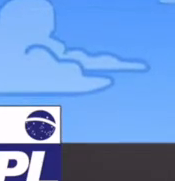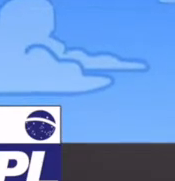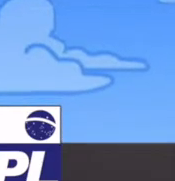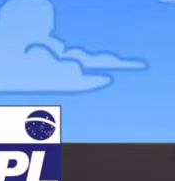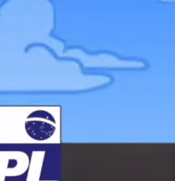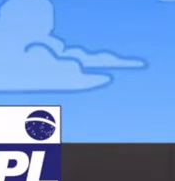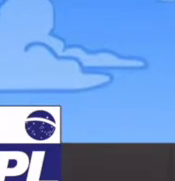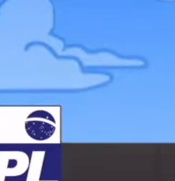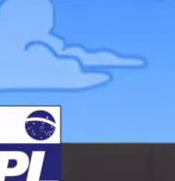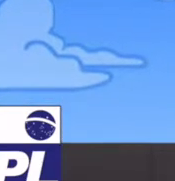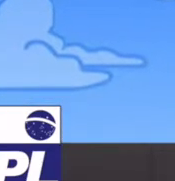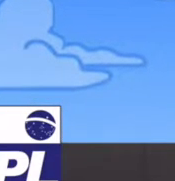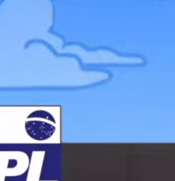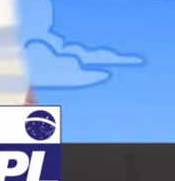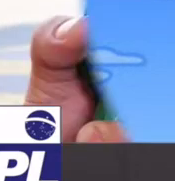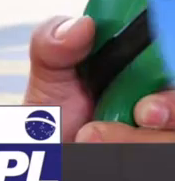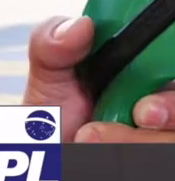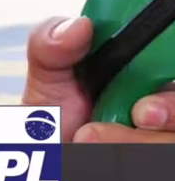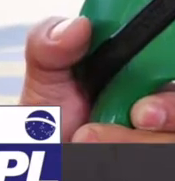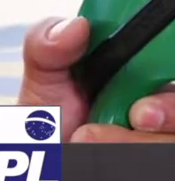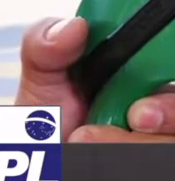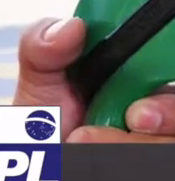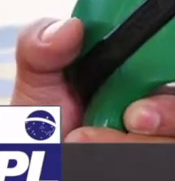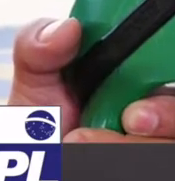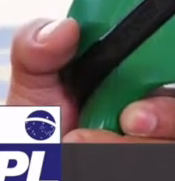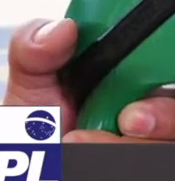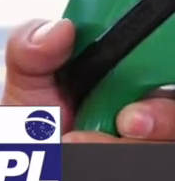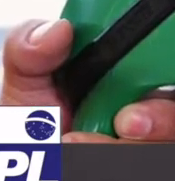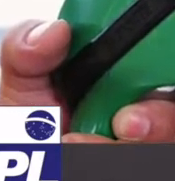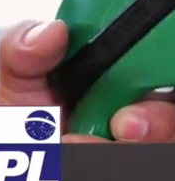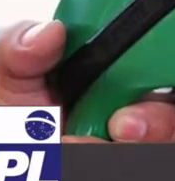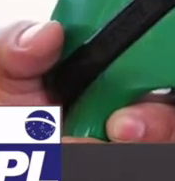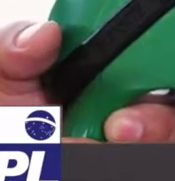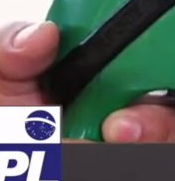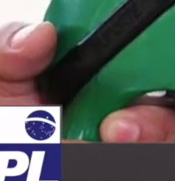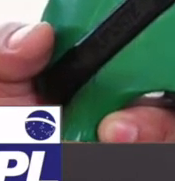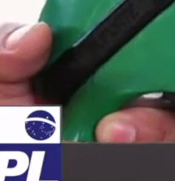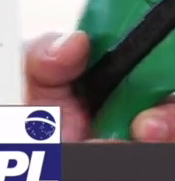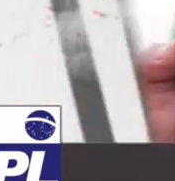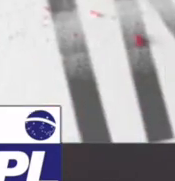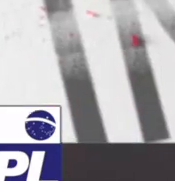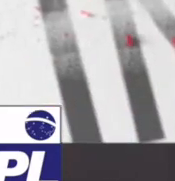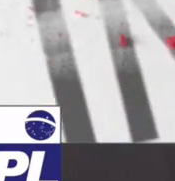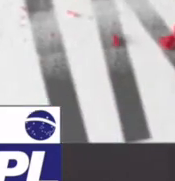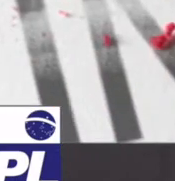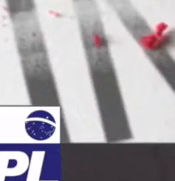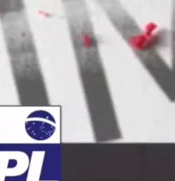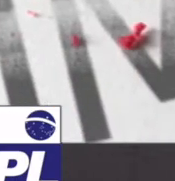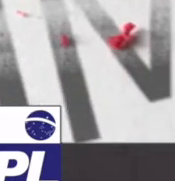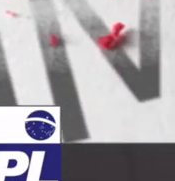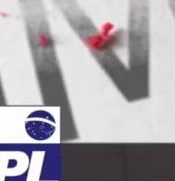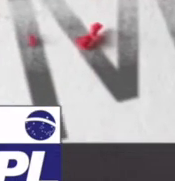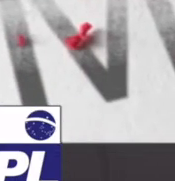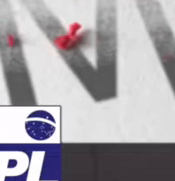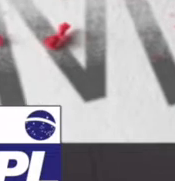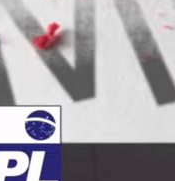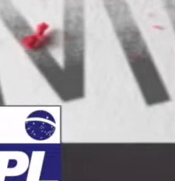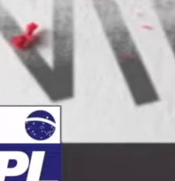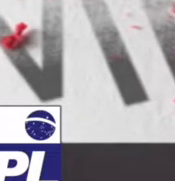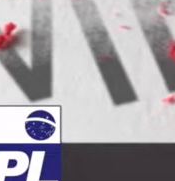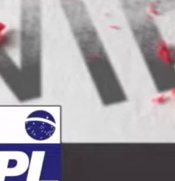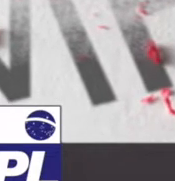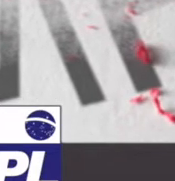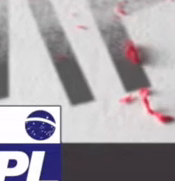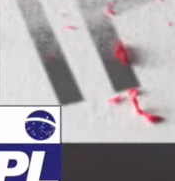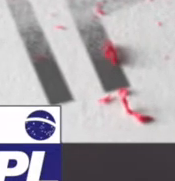Constituição, uma PEC, que pode viabilizar a redução do preço dos combustíveis no país. A ideia é zerar os impostos